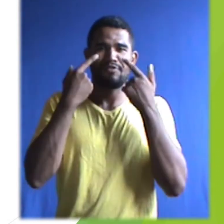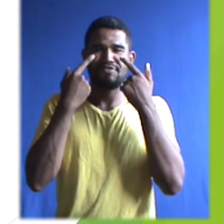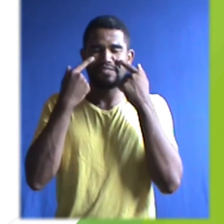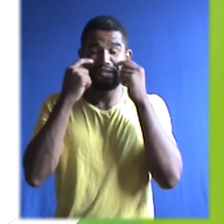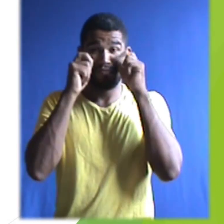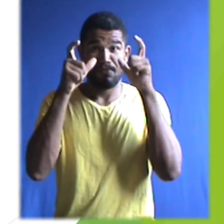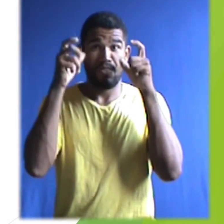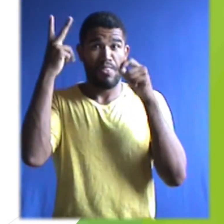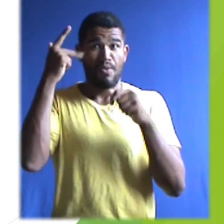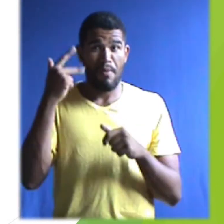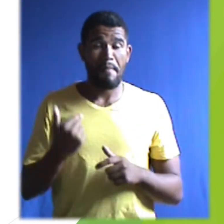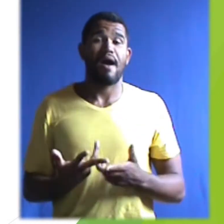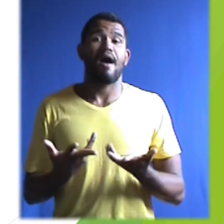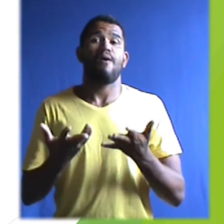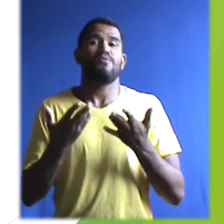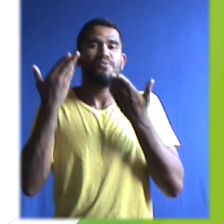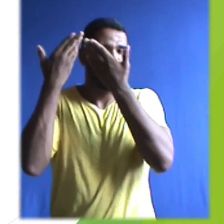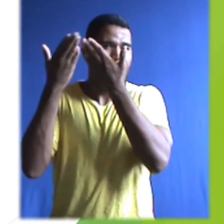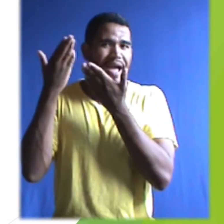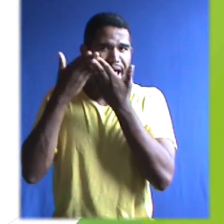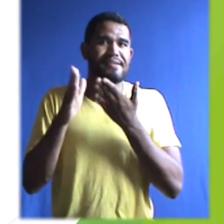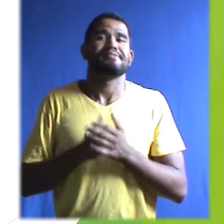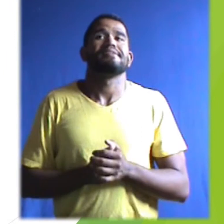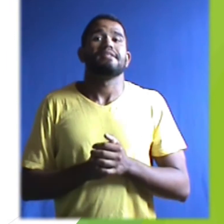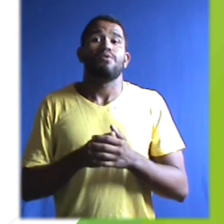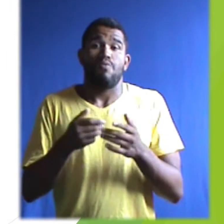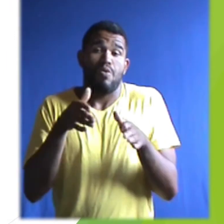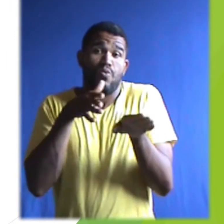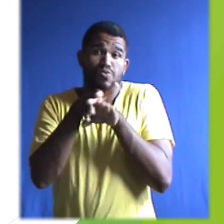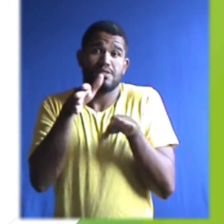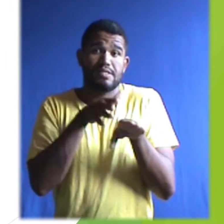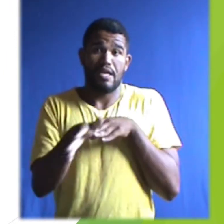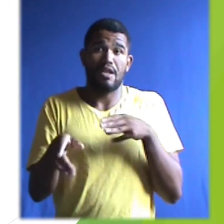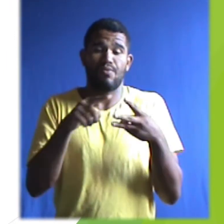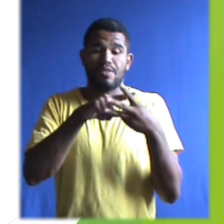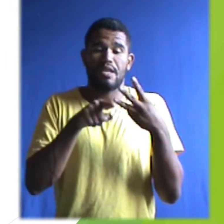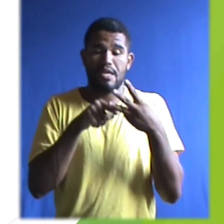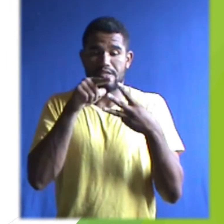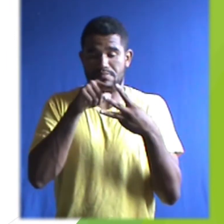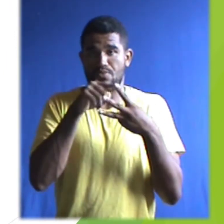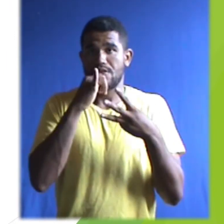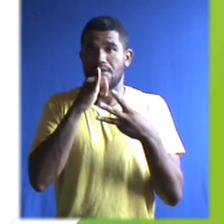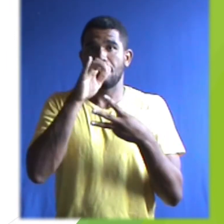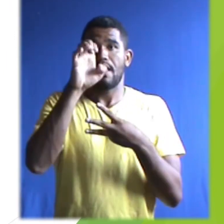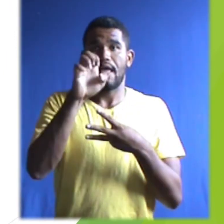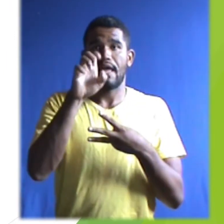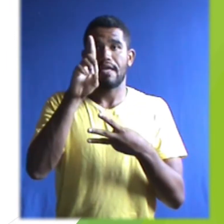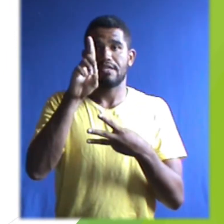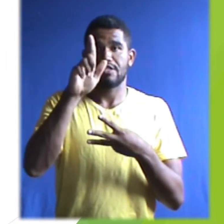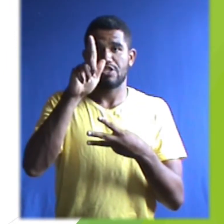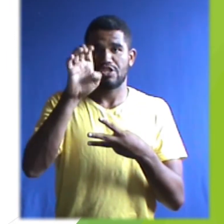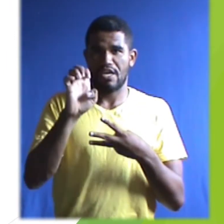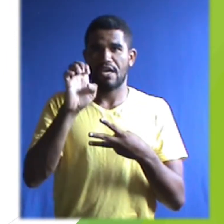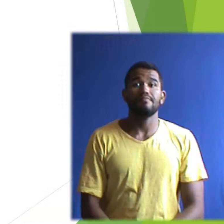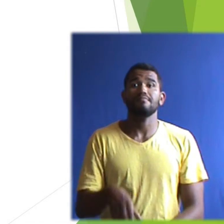e muito mais materiais. As sugestões são, para o computador de vocês, se vocês baixarem um navegador chamado